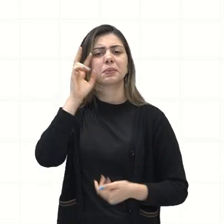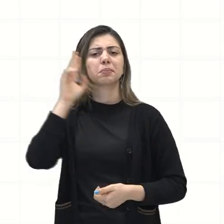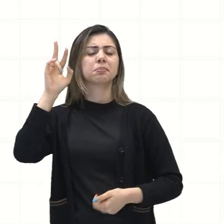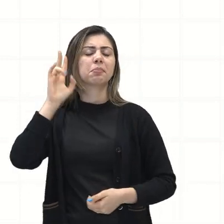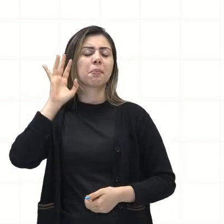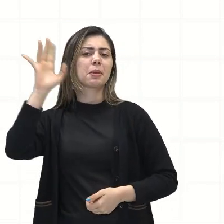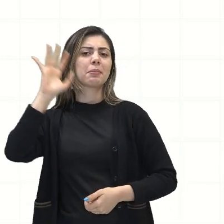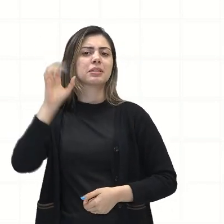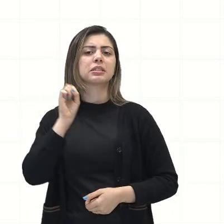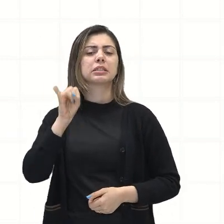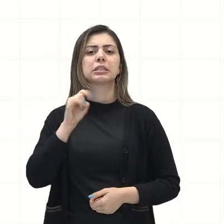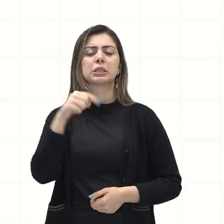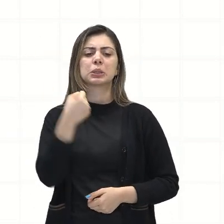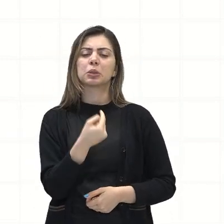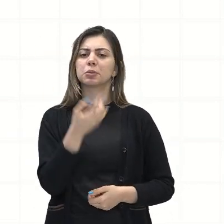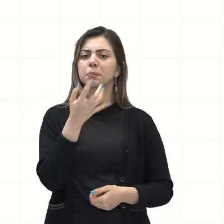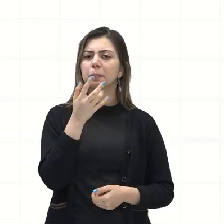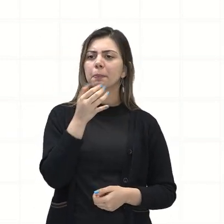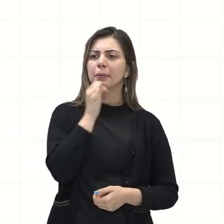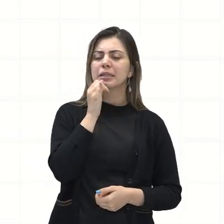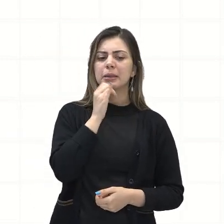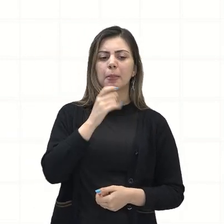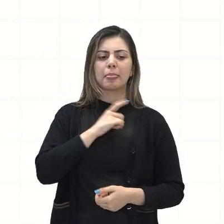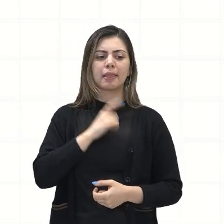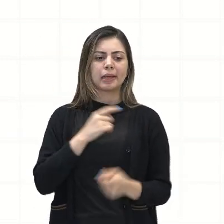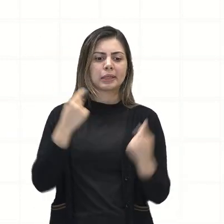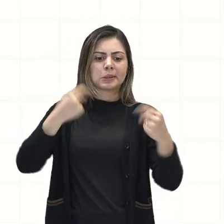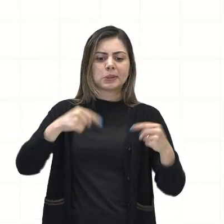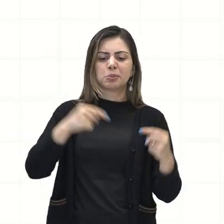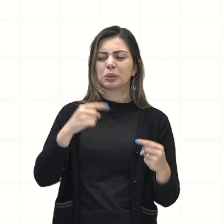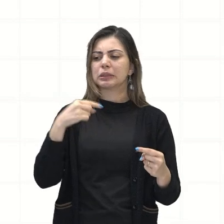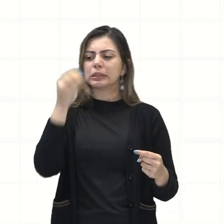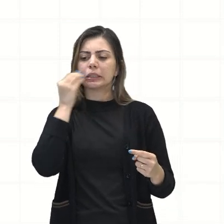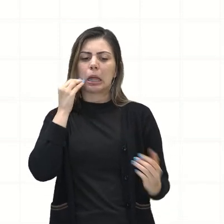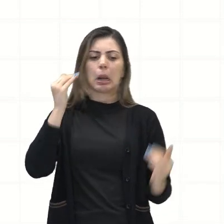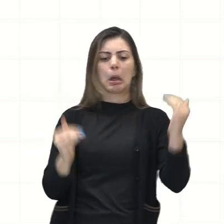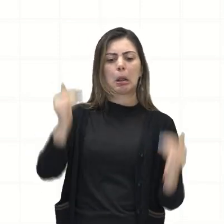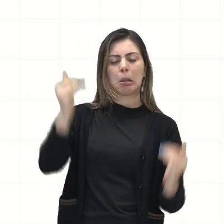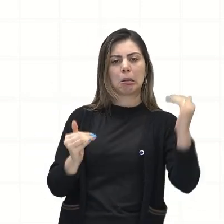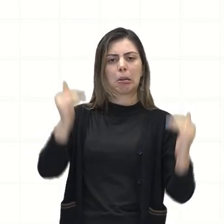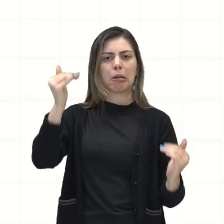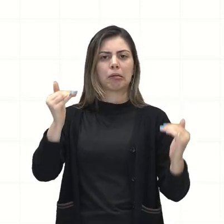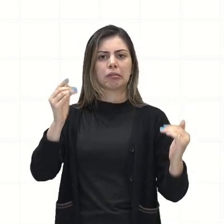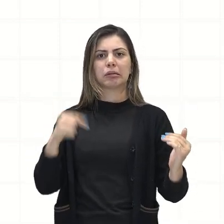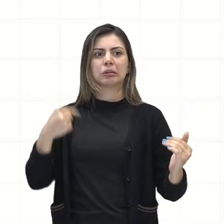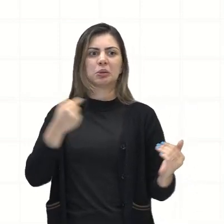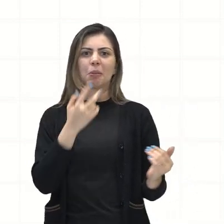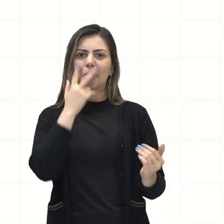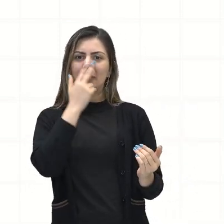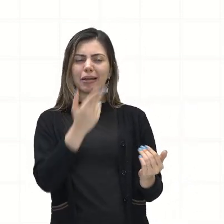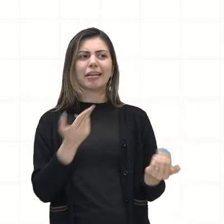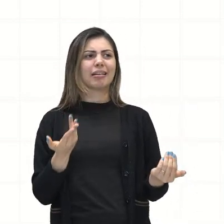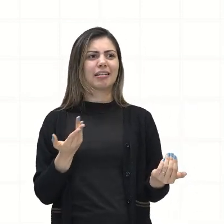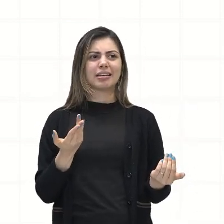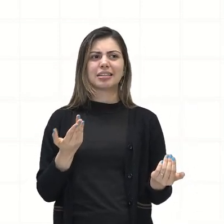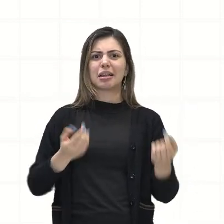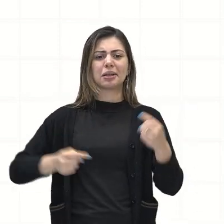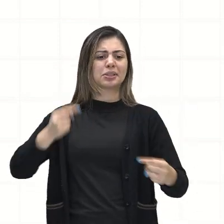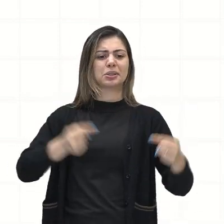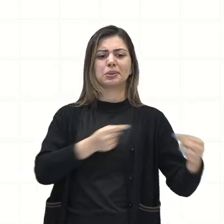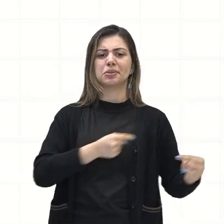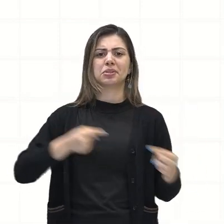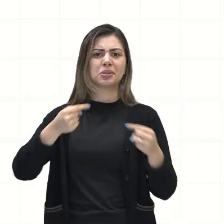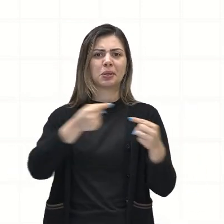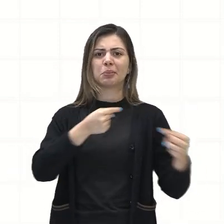nós levássemos ao pé da letra essa disputa pelo topo, estaríamos nos matando, né?